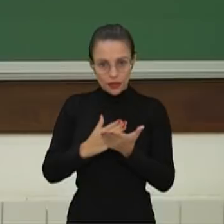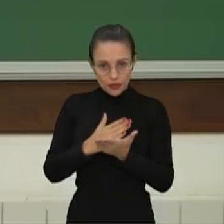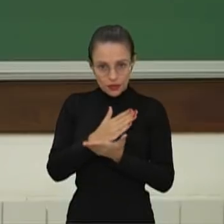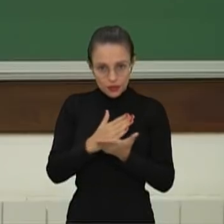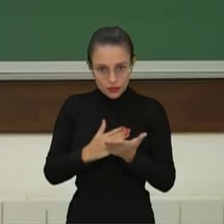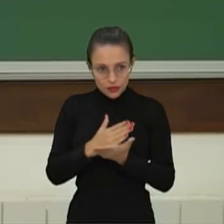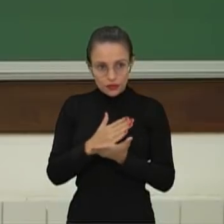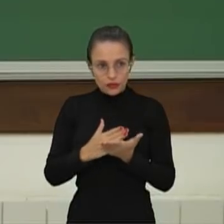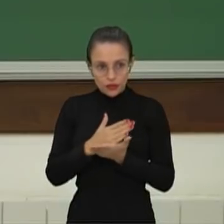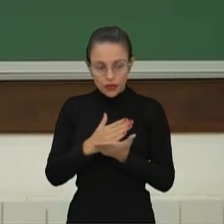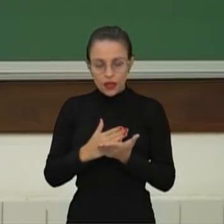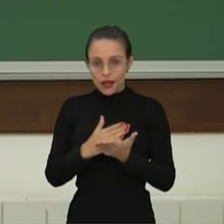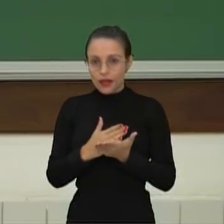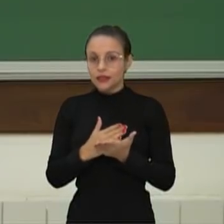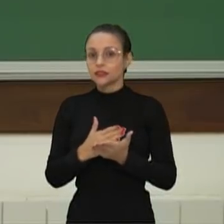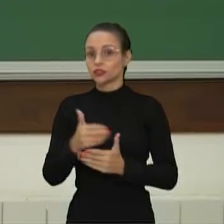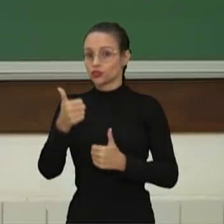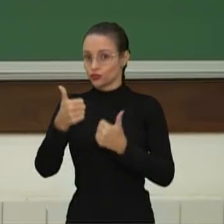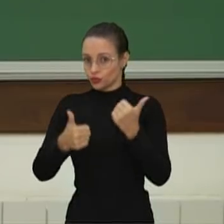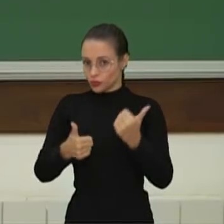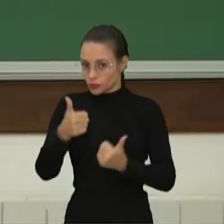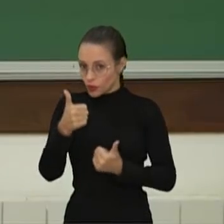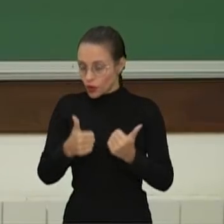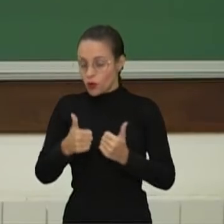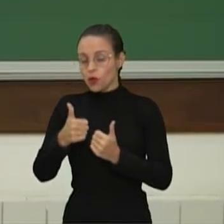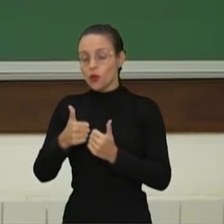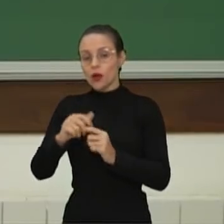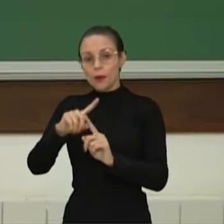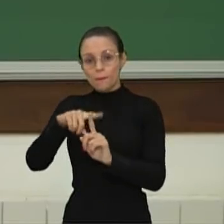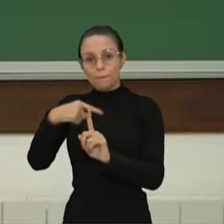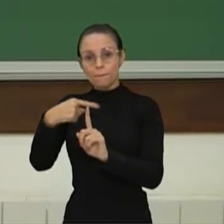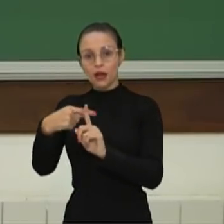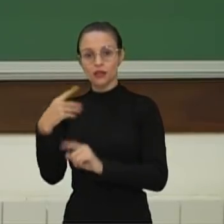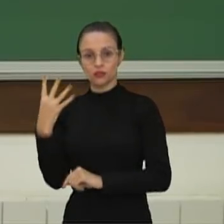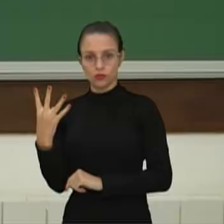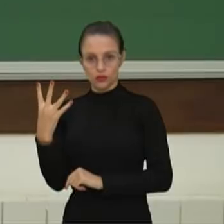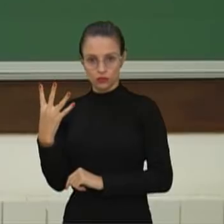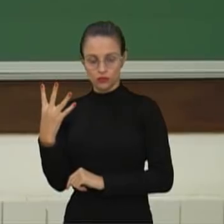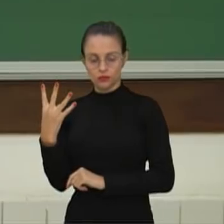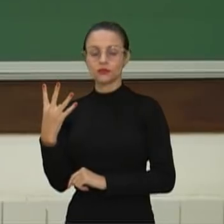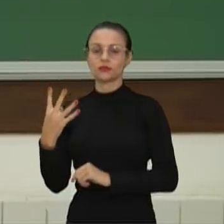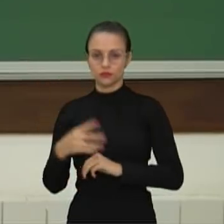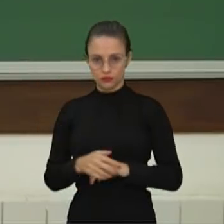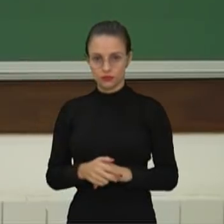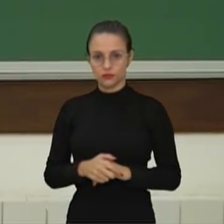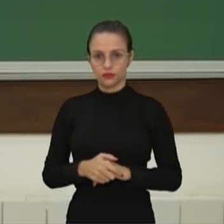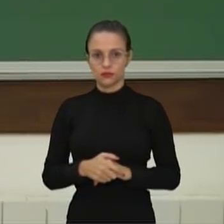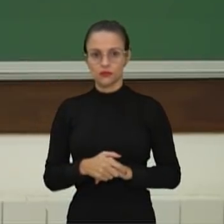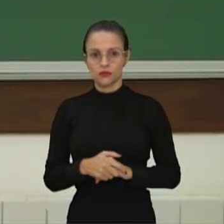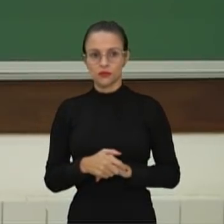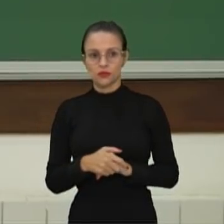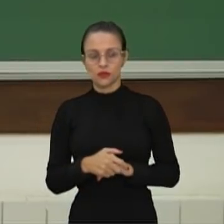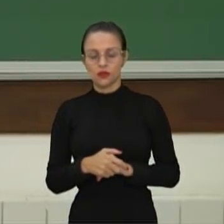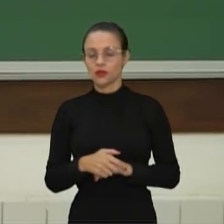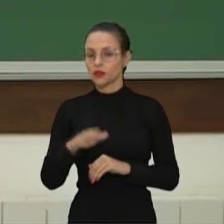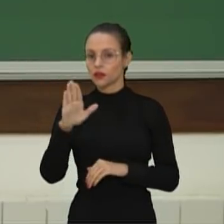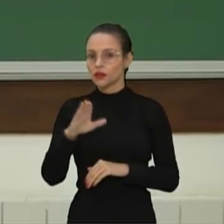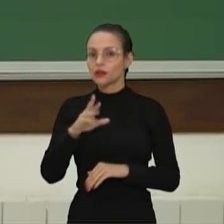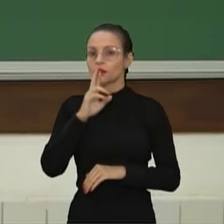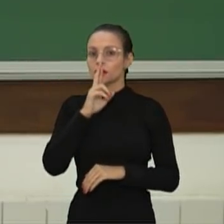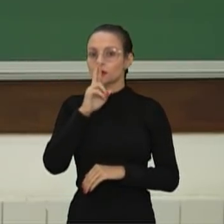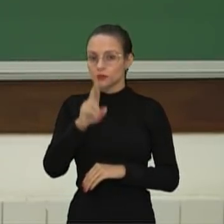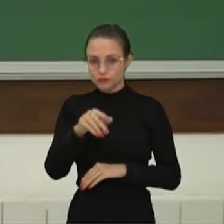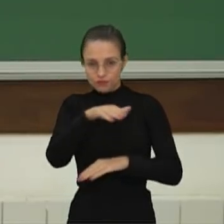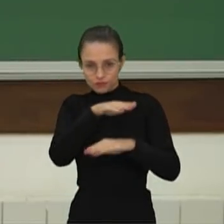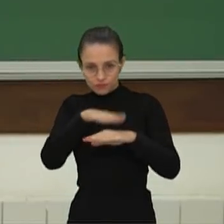da modalidade de futebol mais 4 pessoas, certo? Nós vamos responder,